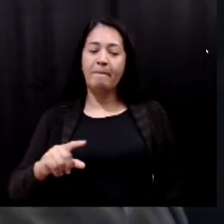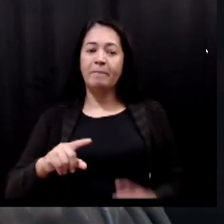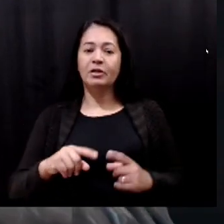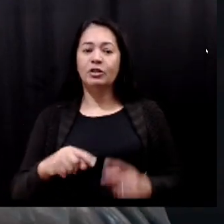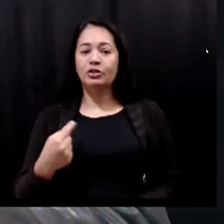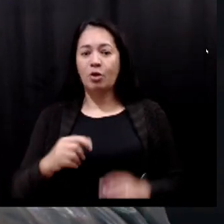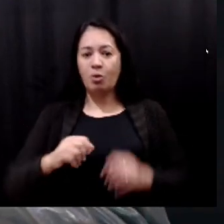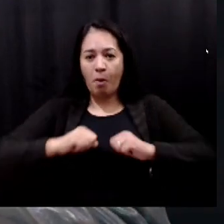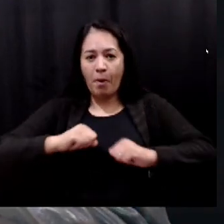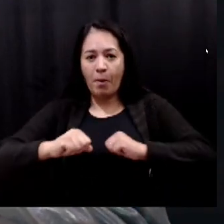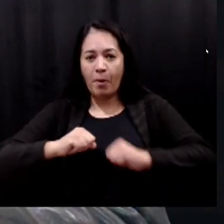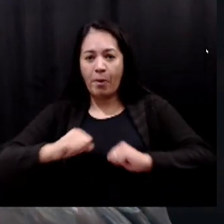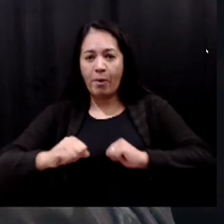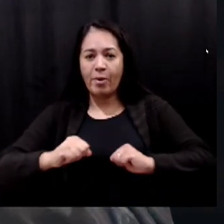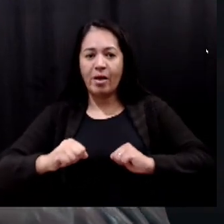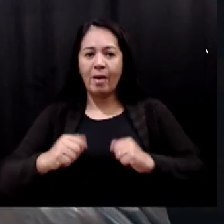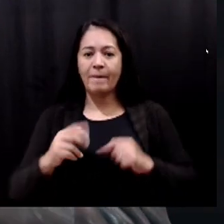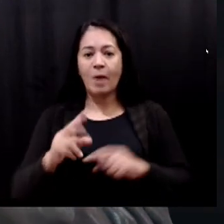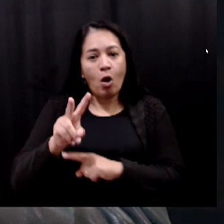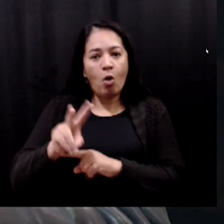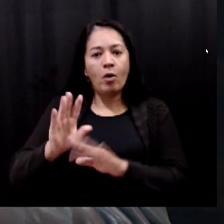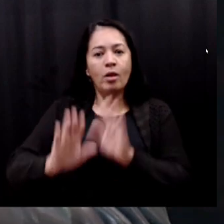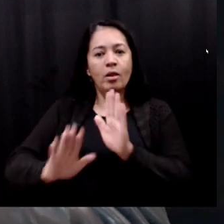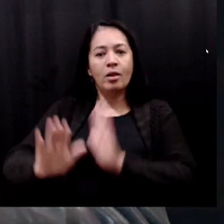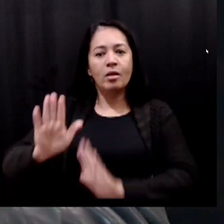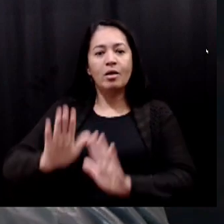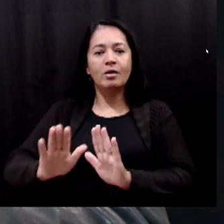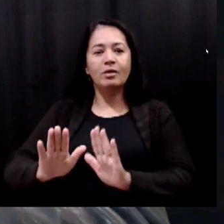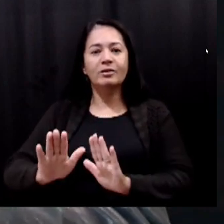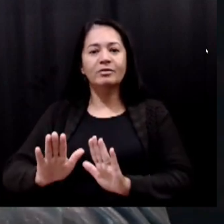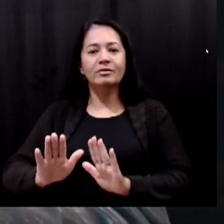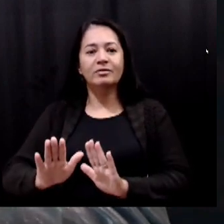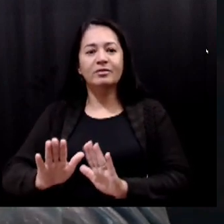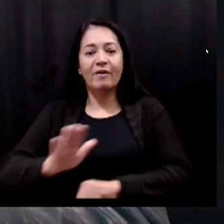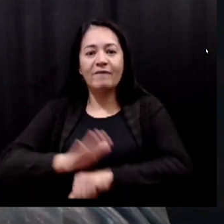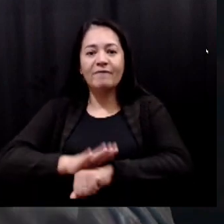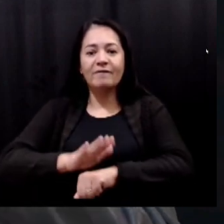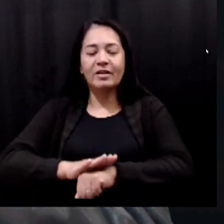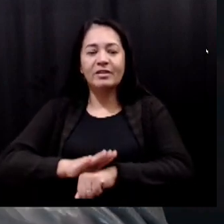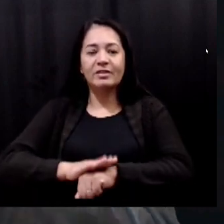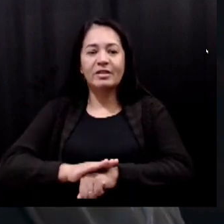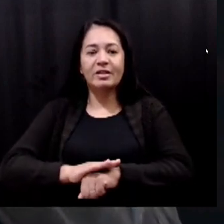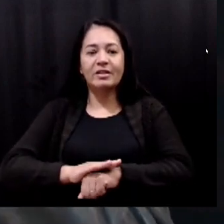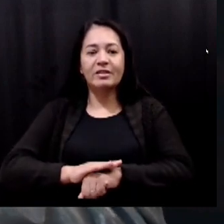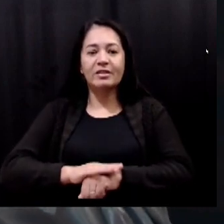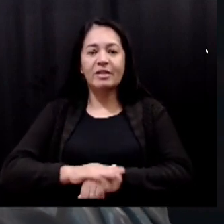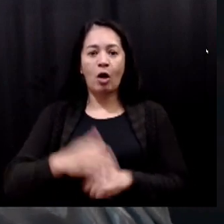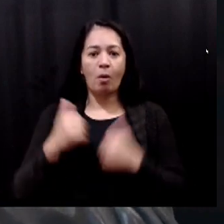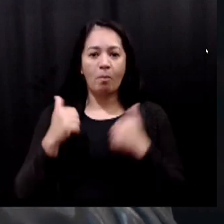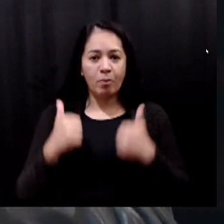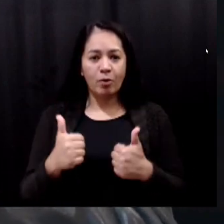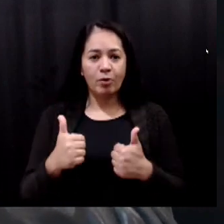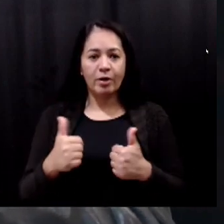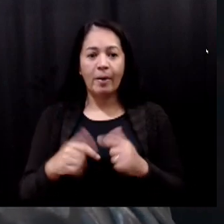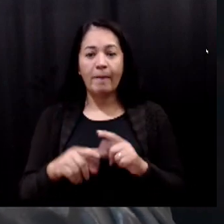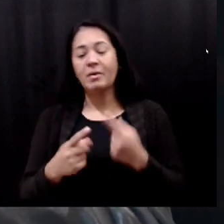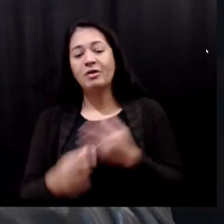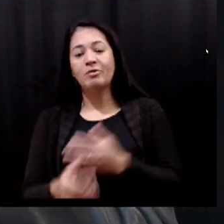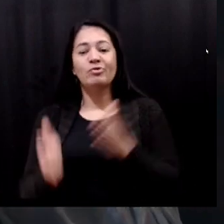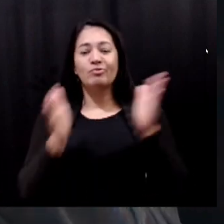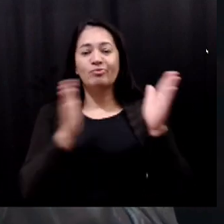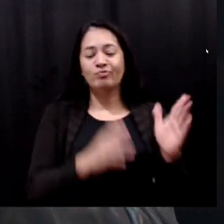mobiliza para cuidar, para realizar alguma coisa com sucesso. E, por outro lado, a gente também tem